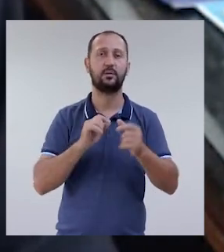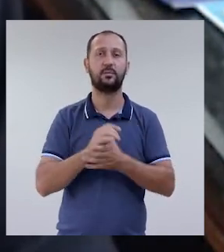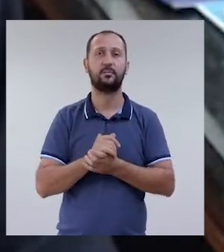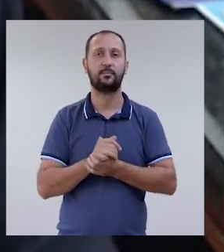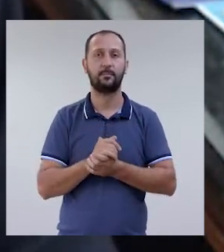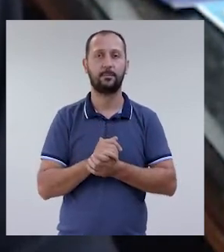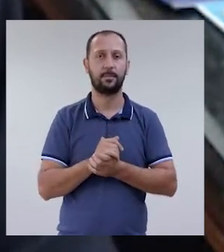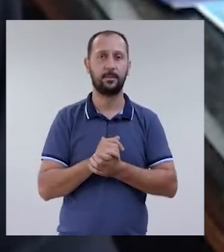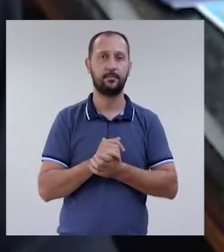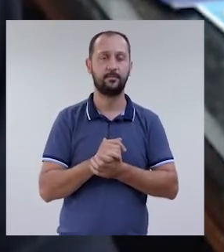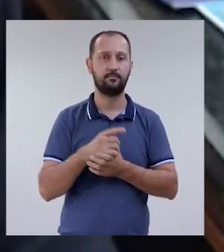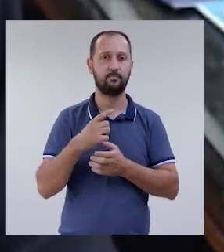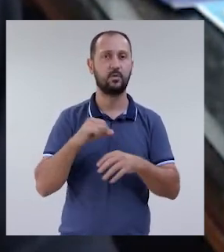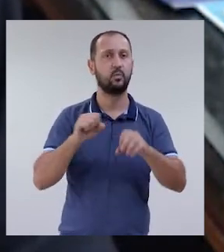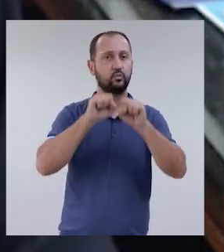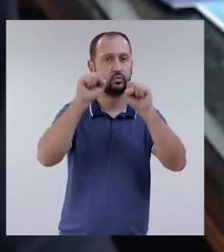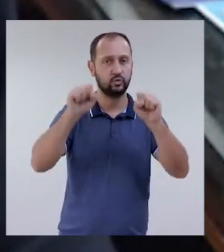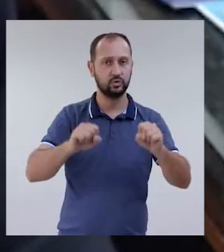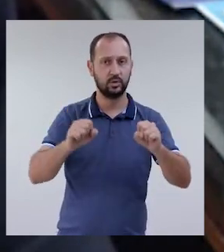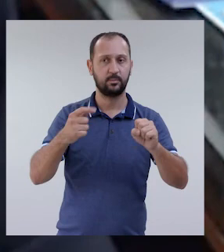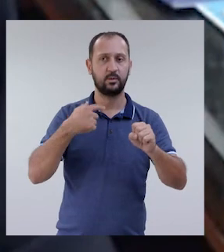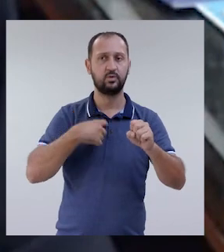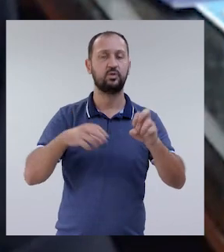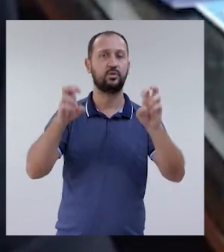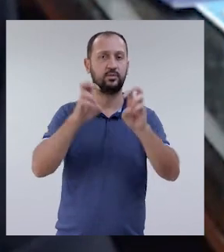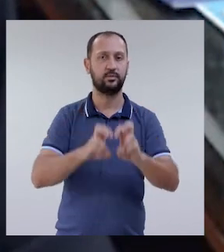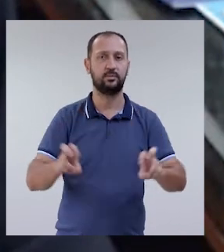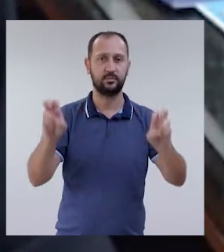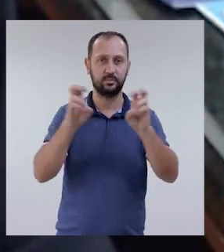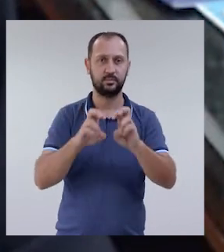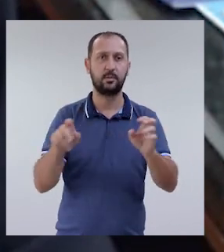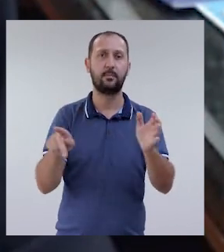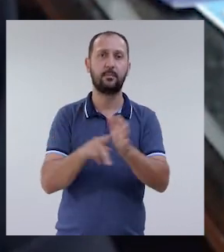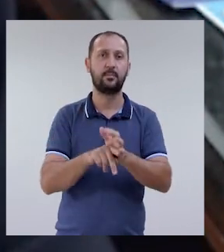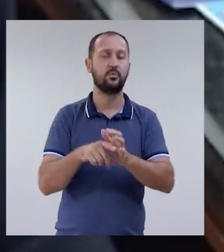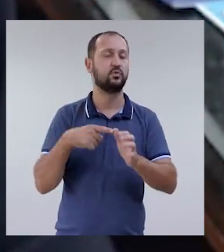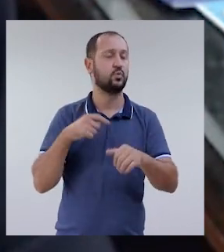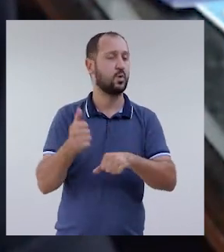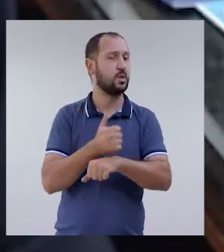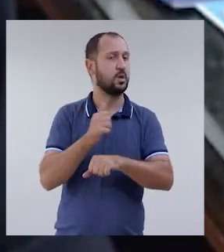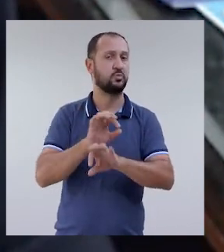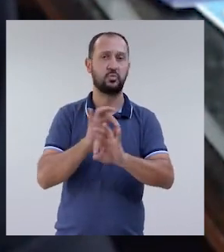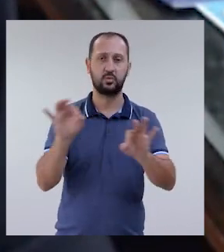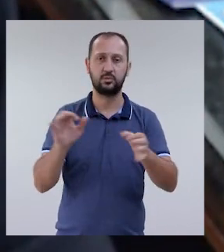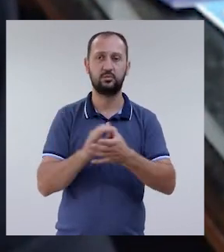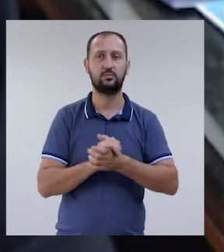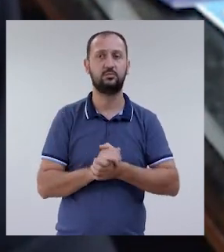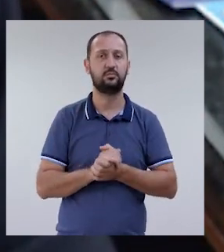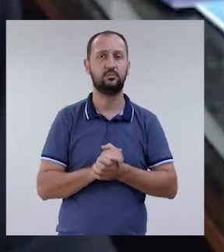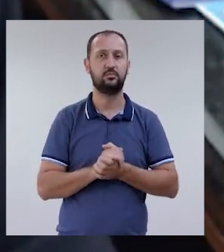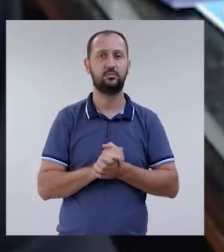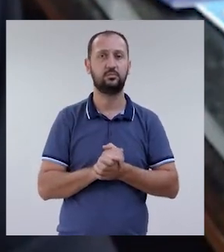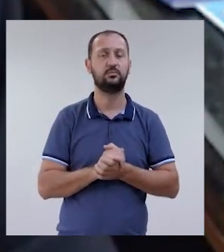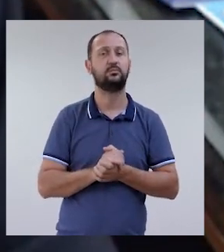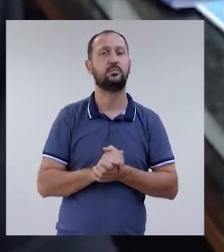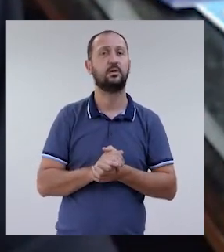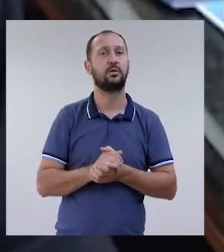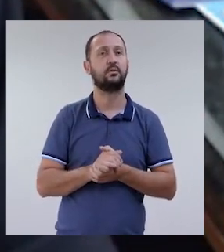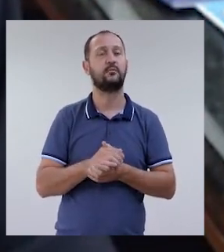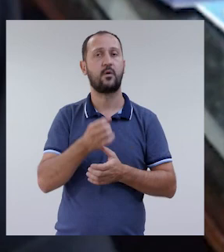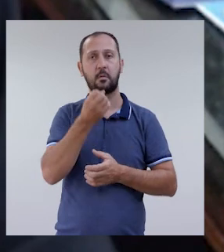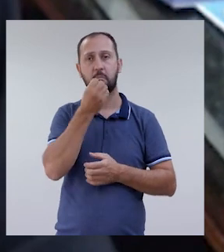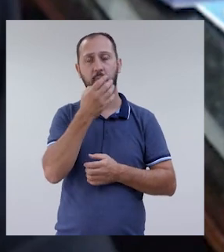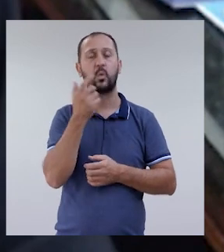aí um sistema de informatização de excelente qualidade. Com isso,